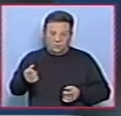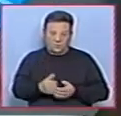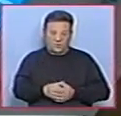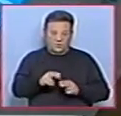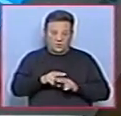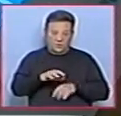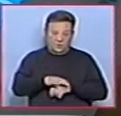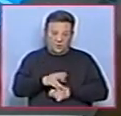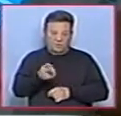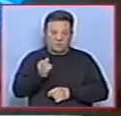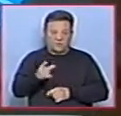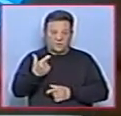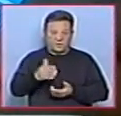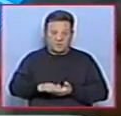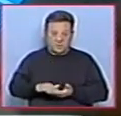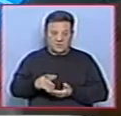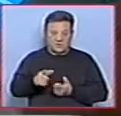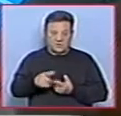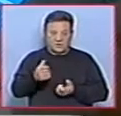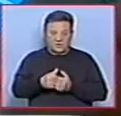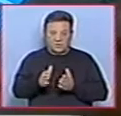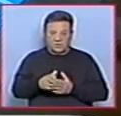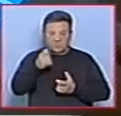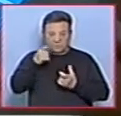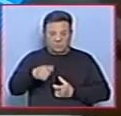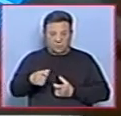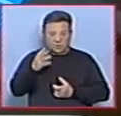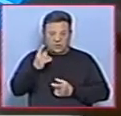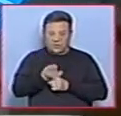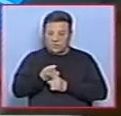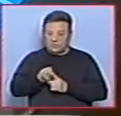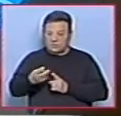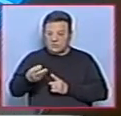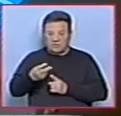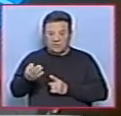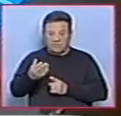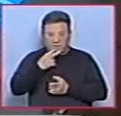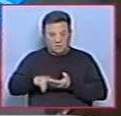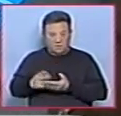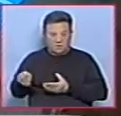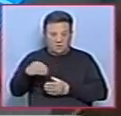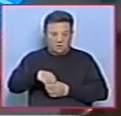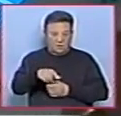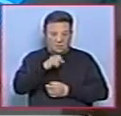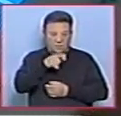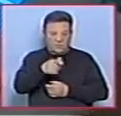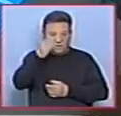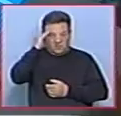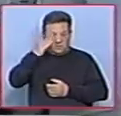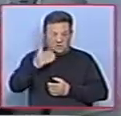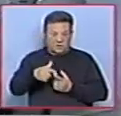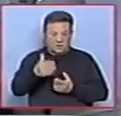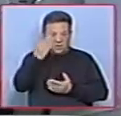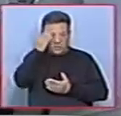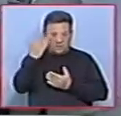doentes virtuais têm como base algoritmos fisiológicos realistas, permitindo testar a aquisição de competências e de